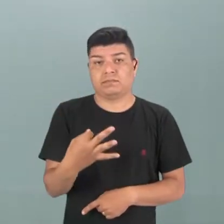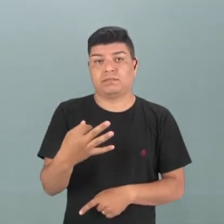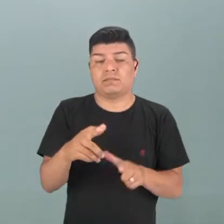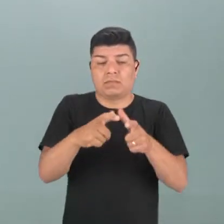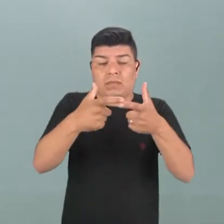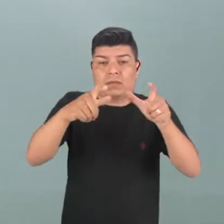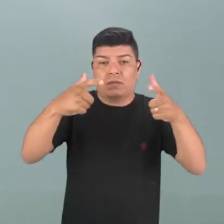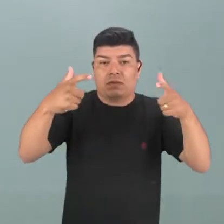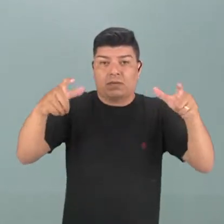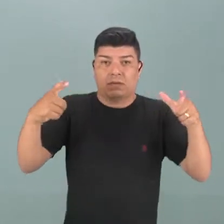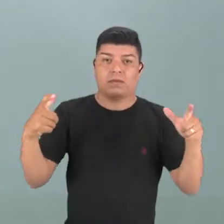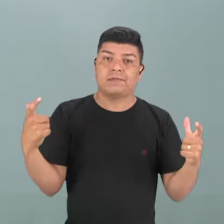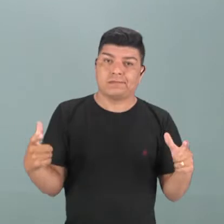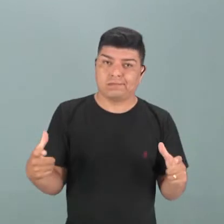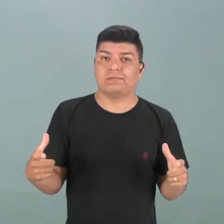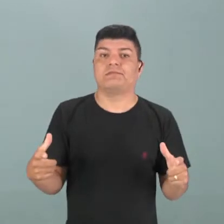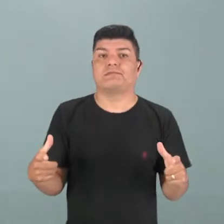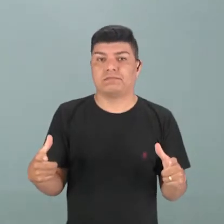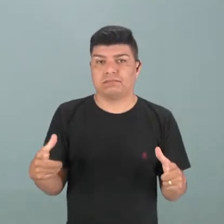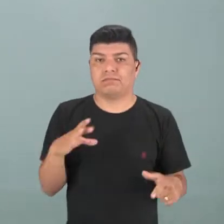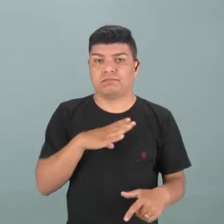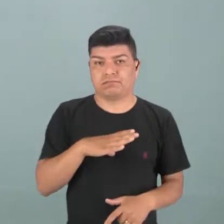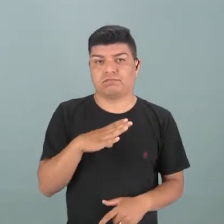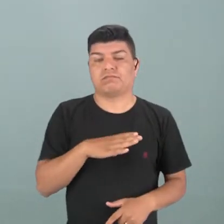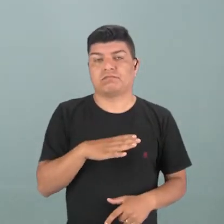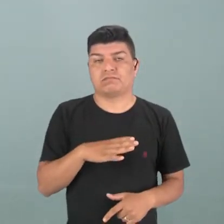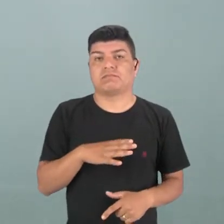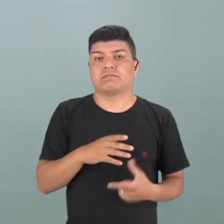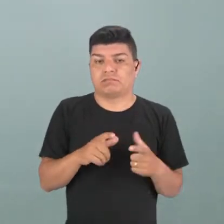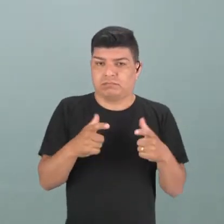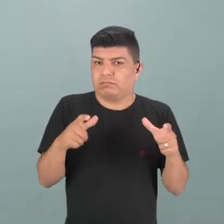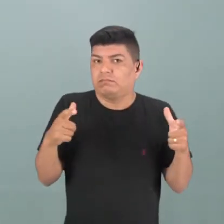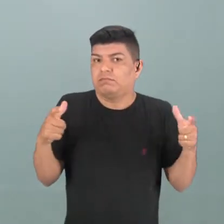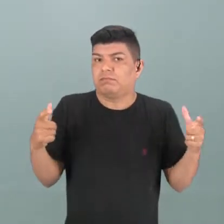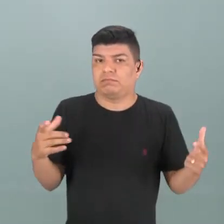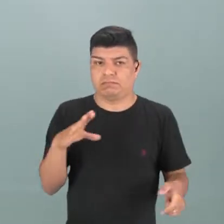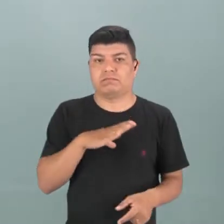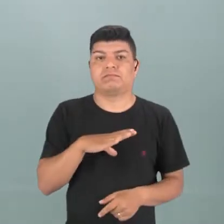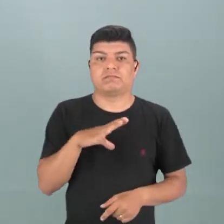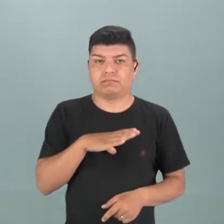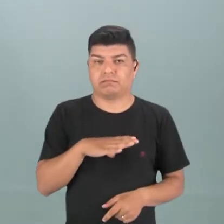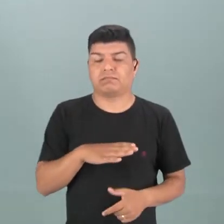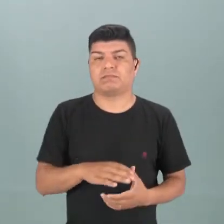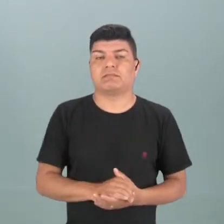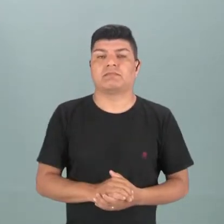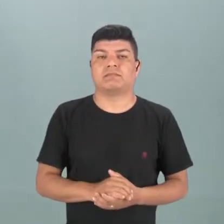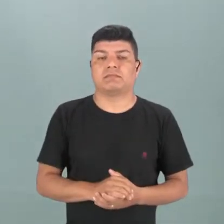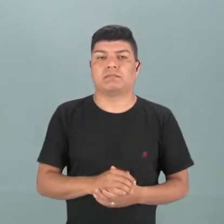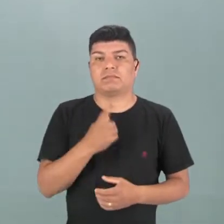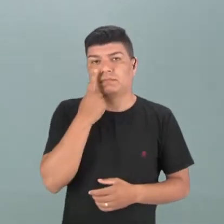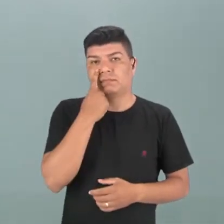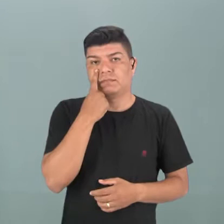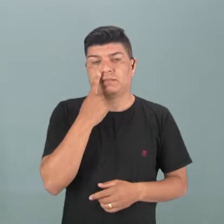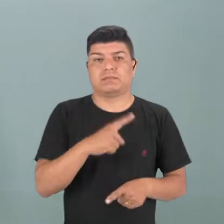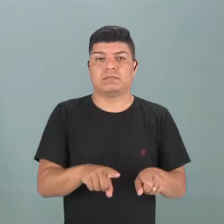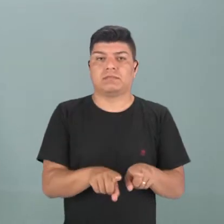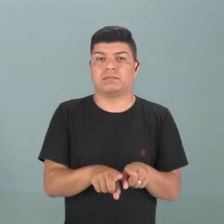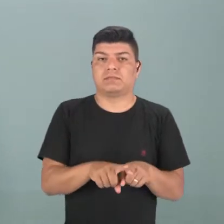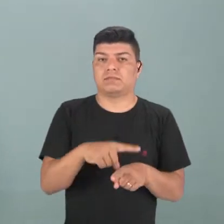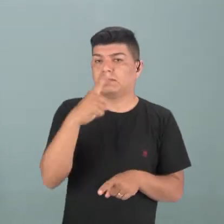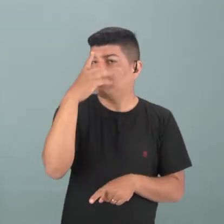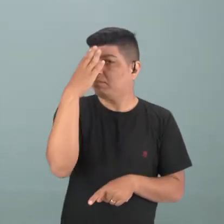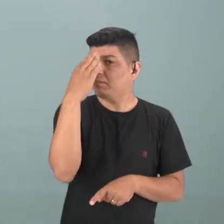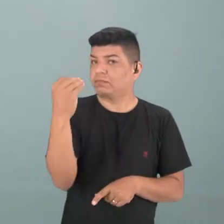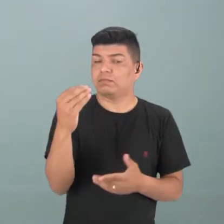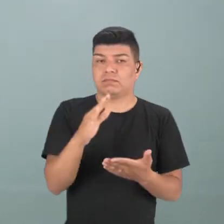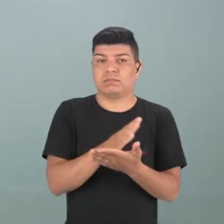crescimento desordenado, né, o crescimento assim, fora do comum das cidades. A gente observa, né, fotos, né, de